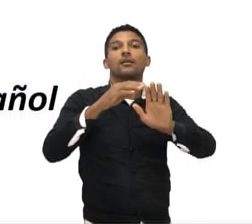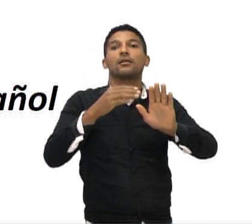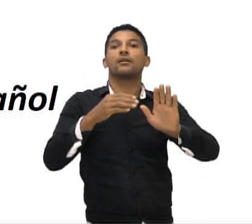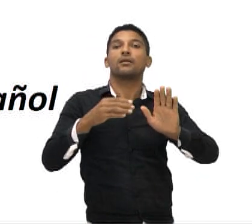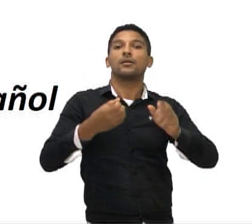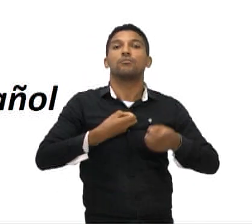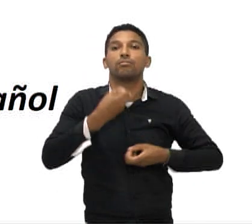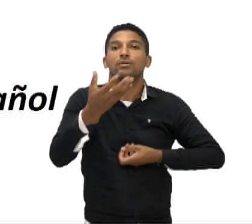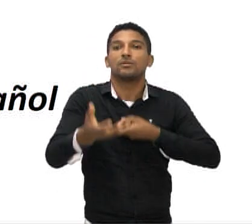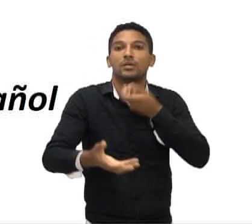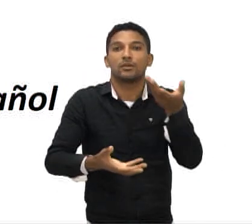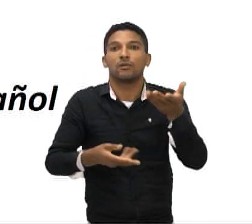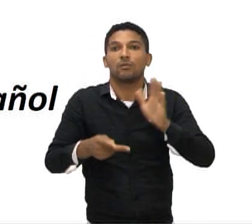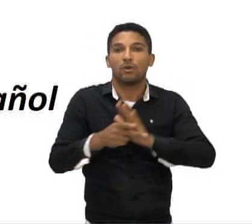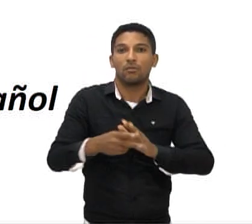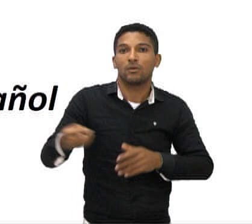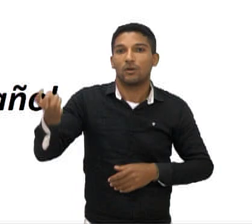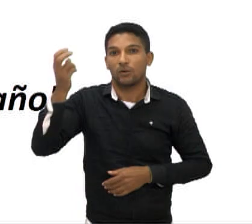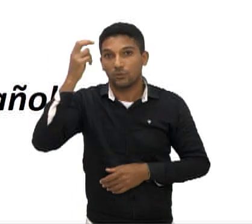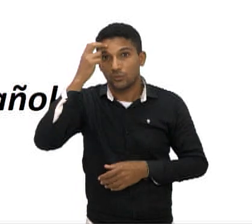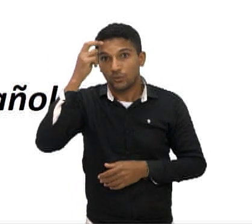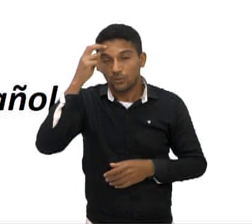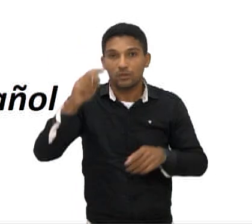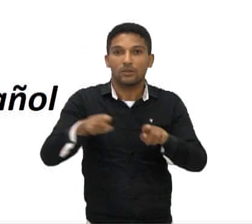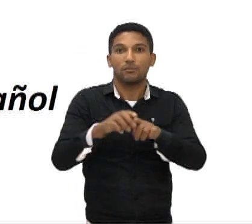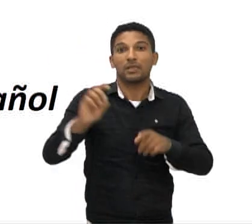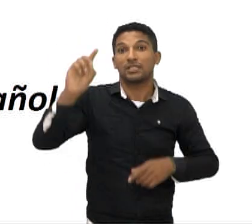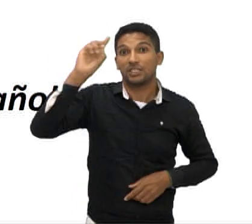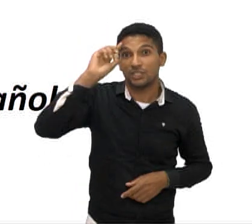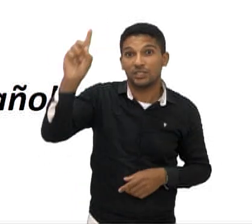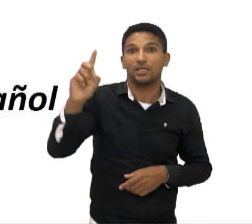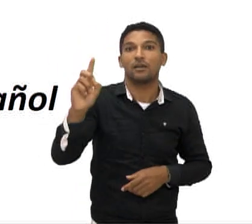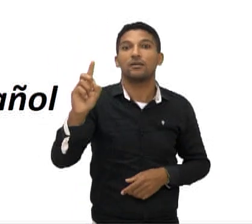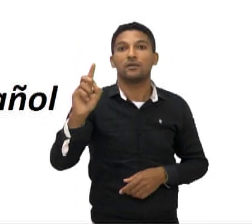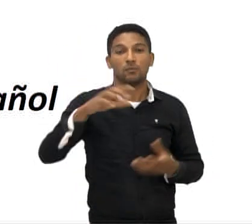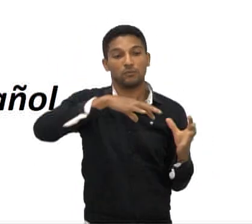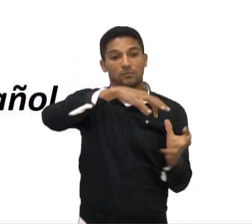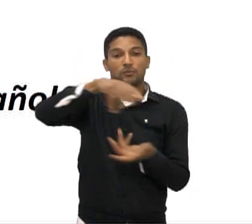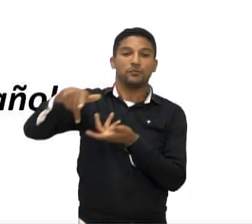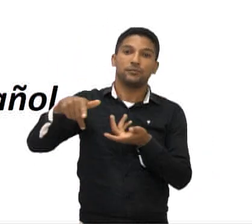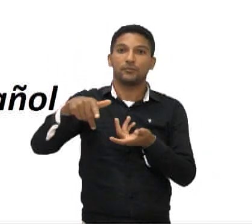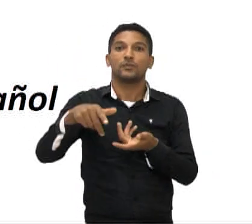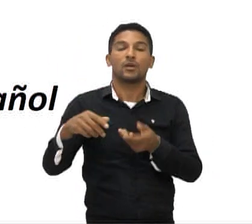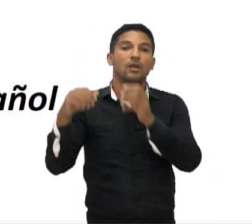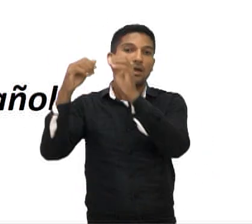interculturalidade. Dia Mundial del Folclore, 22 de agosto. Orientações